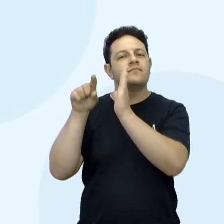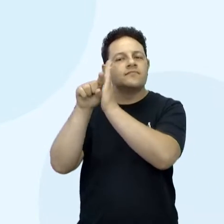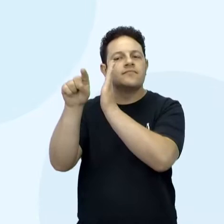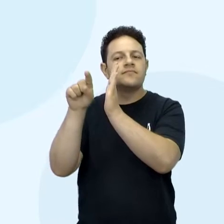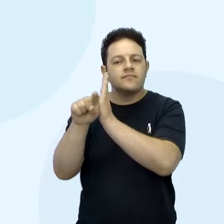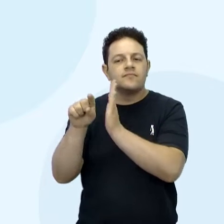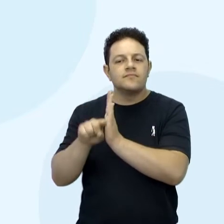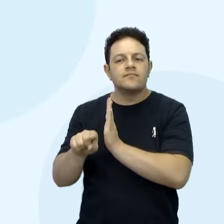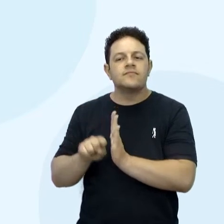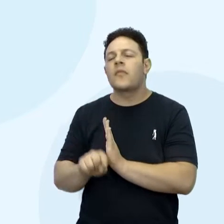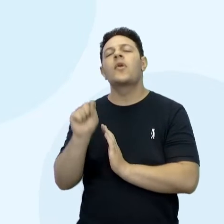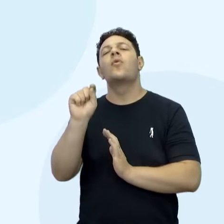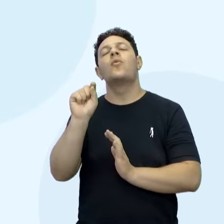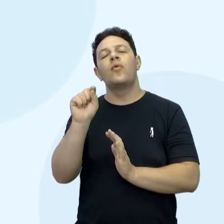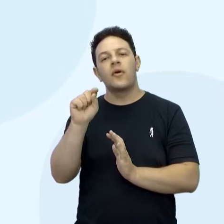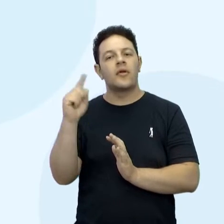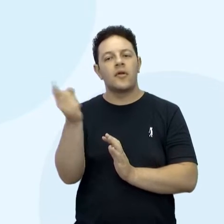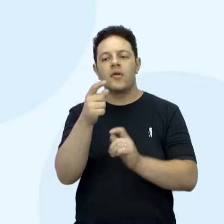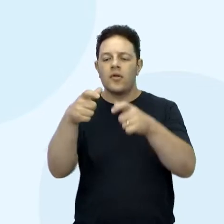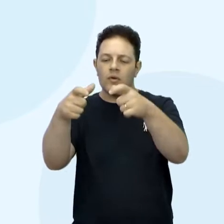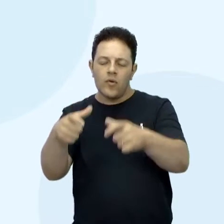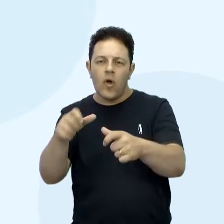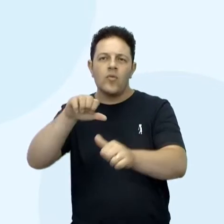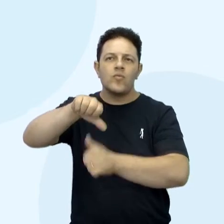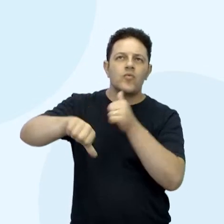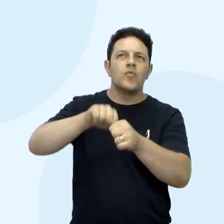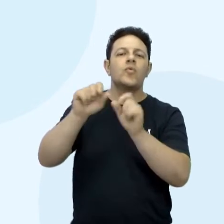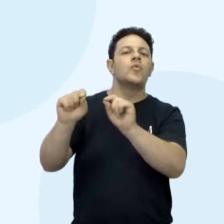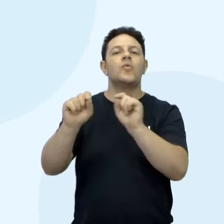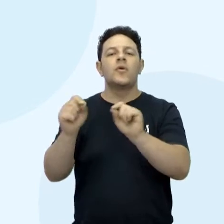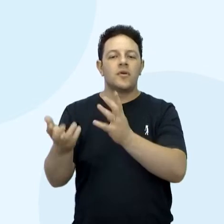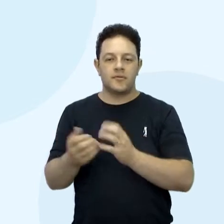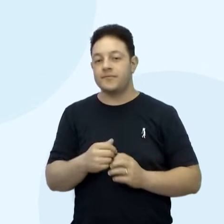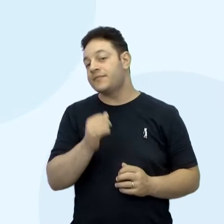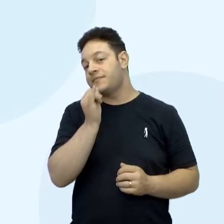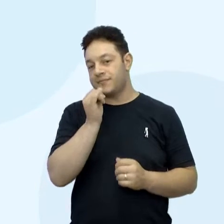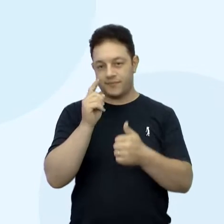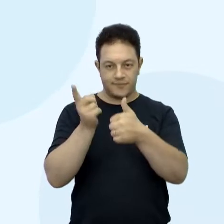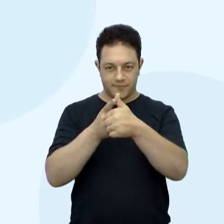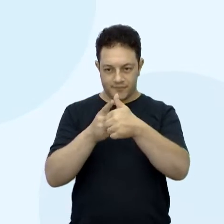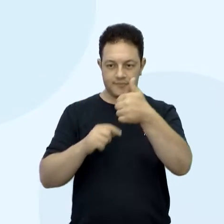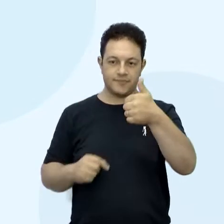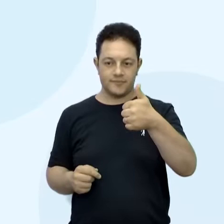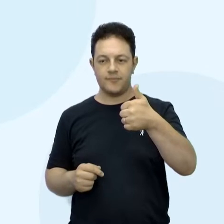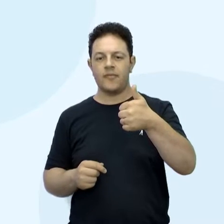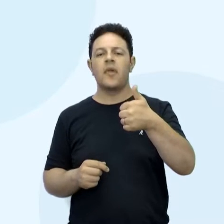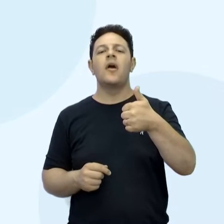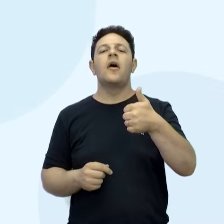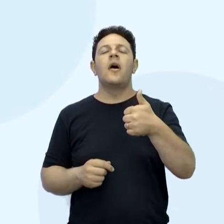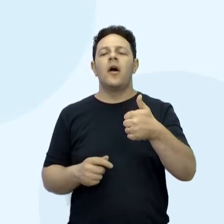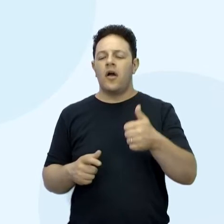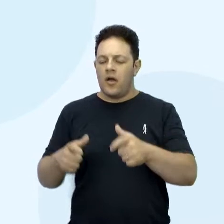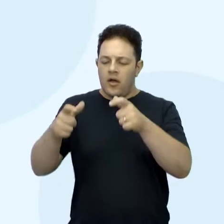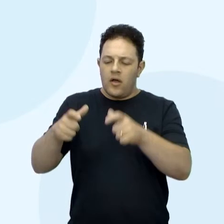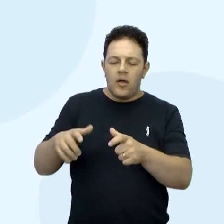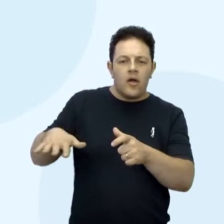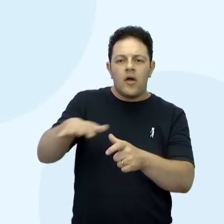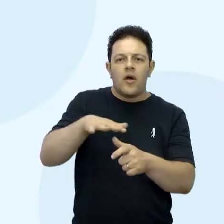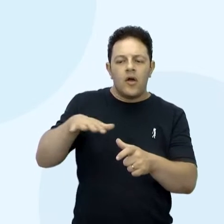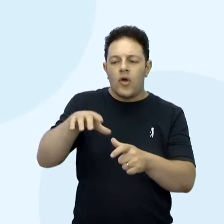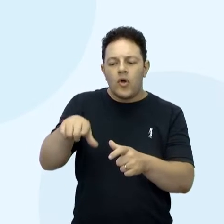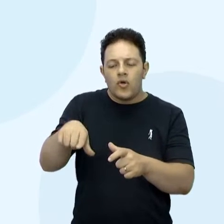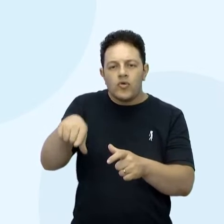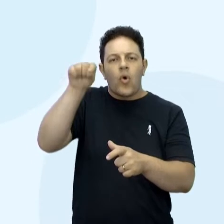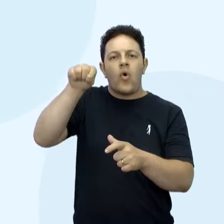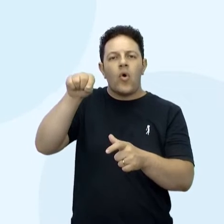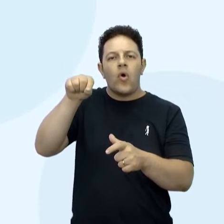realizar, né, a respeito desses espaços de vivência? Vamos lá. Primeira pergunta: Que espaço de vivência vamos